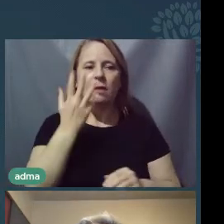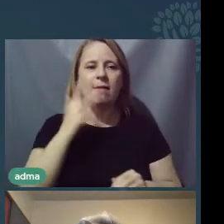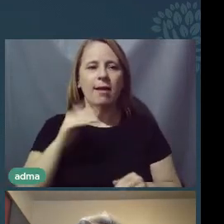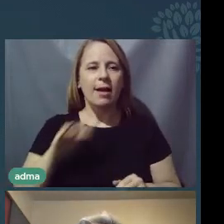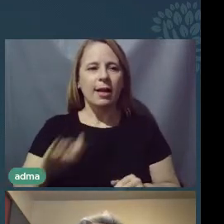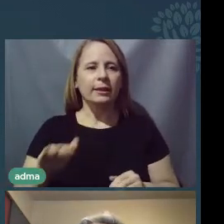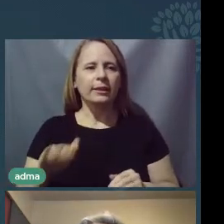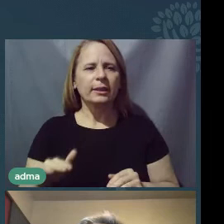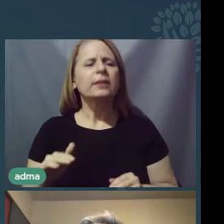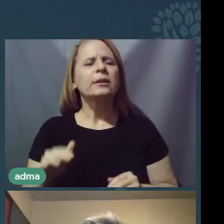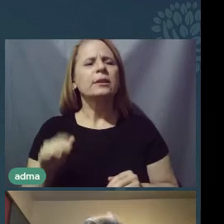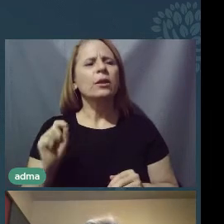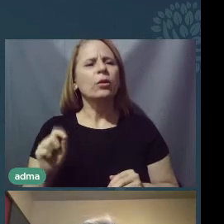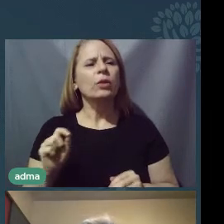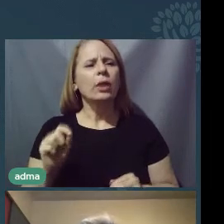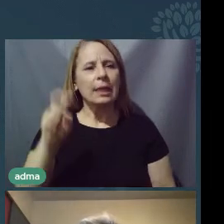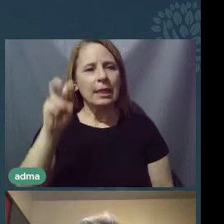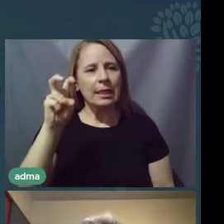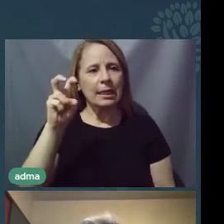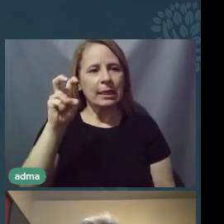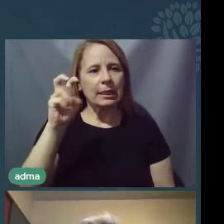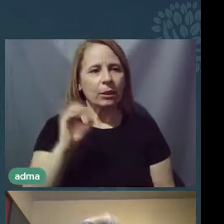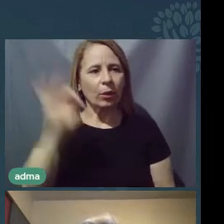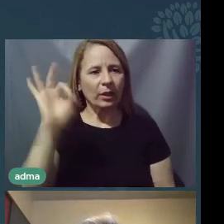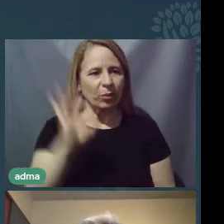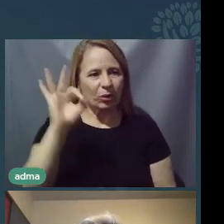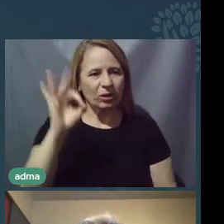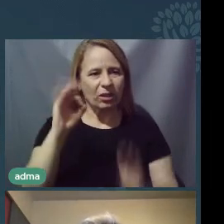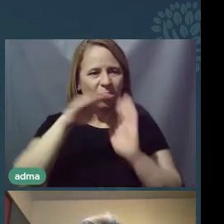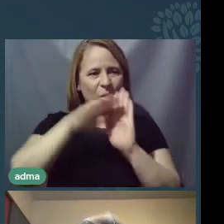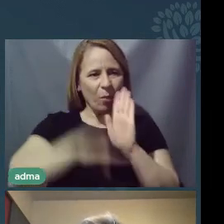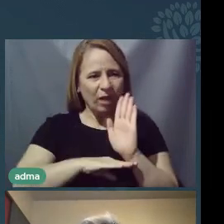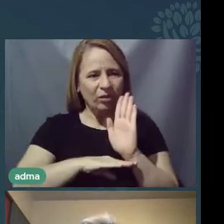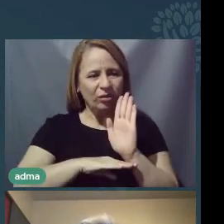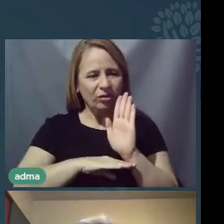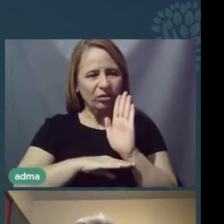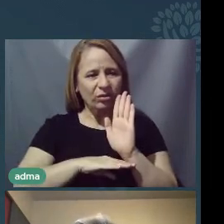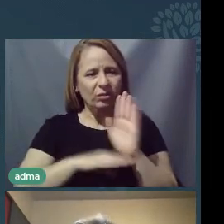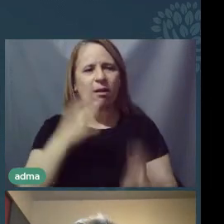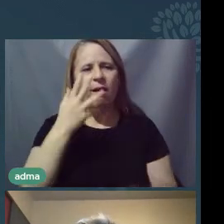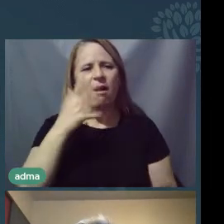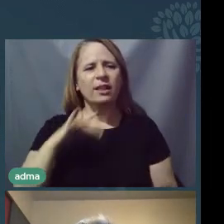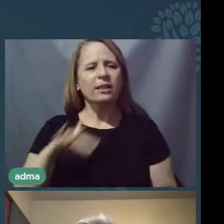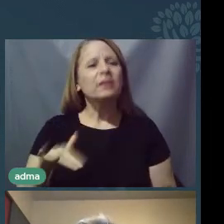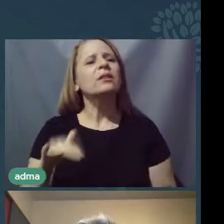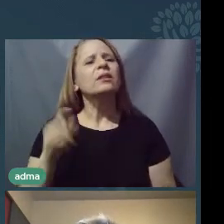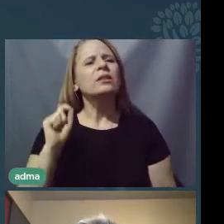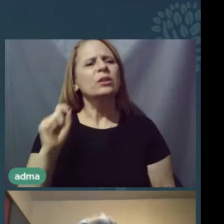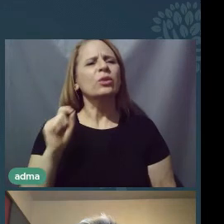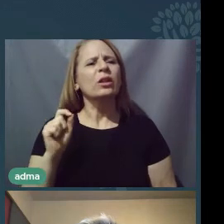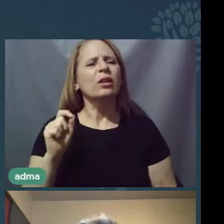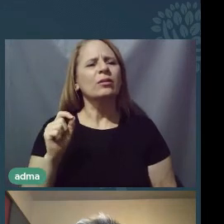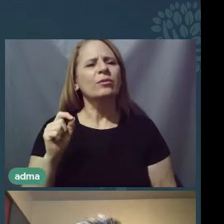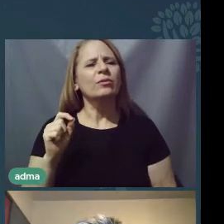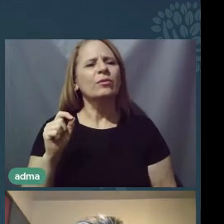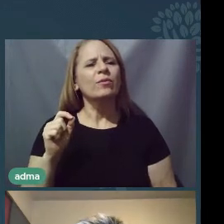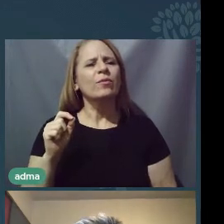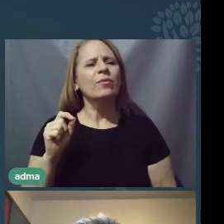aderir de 50% ou menos, ela passou, sim, a apresentar